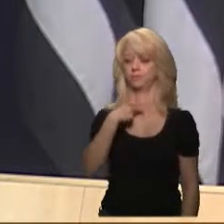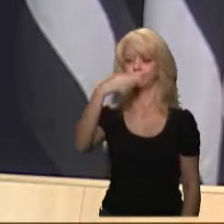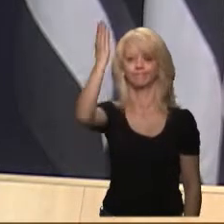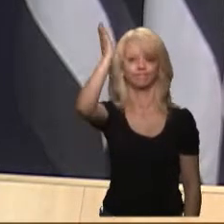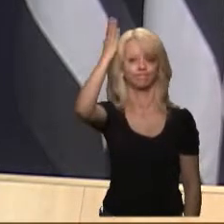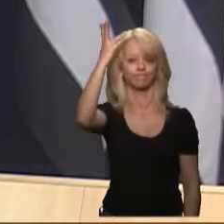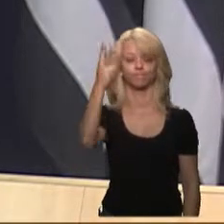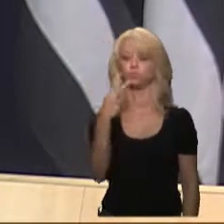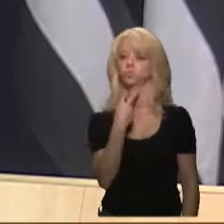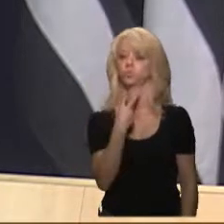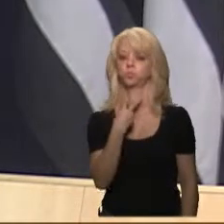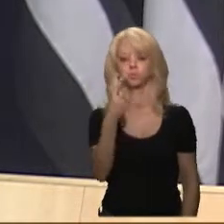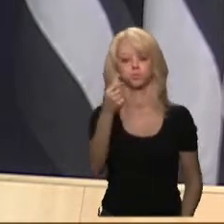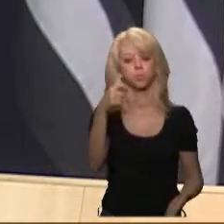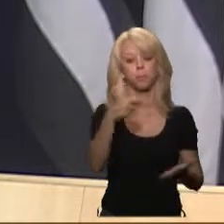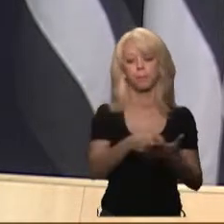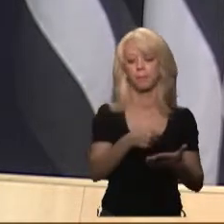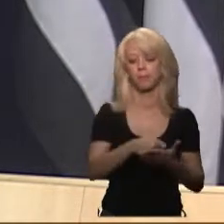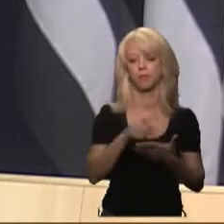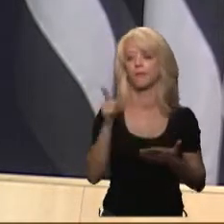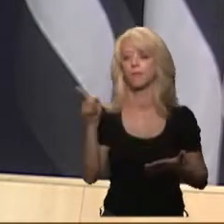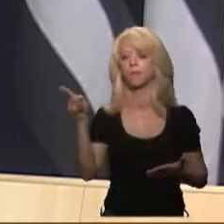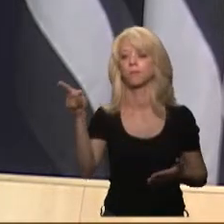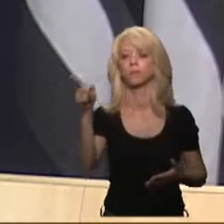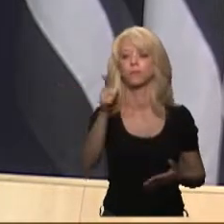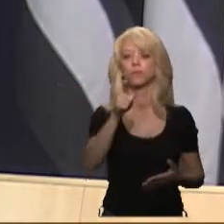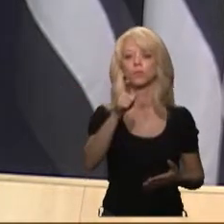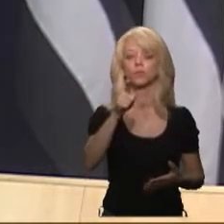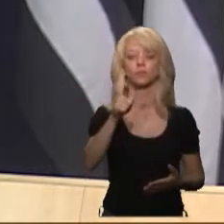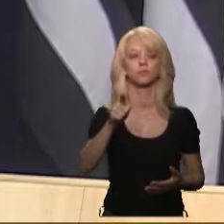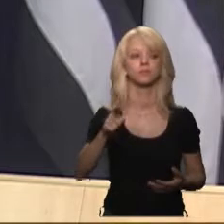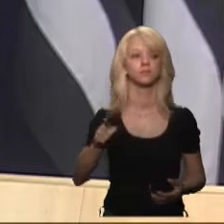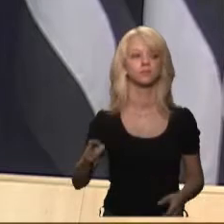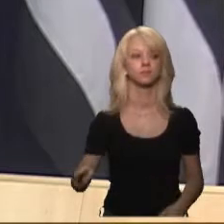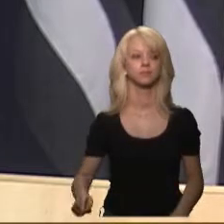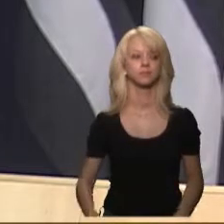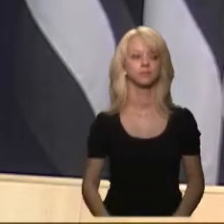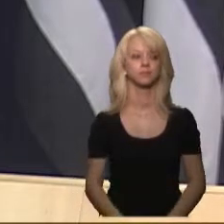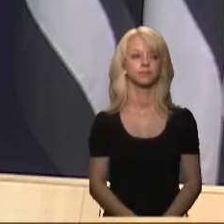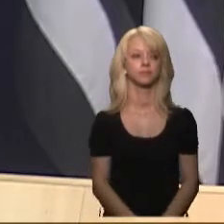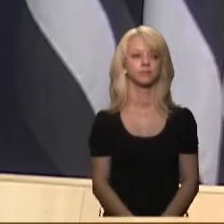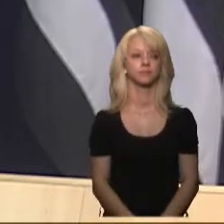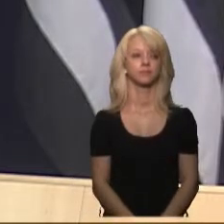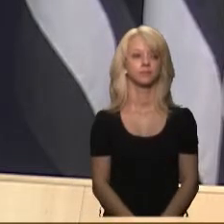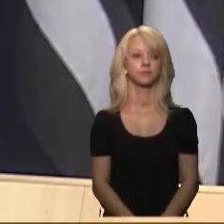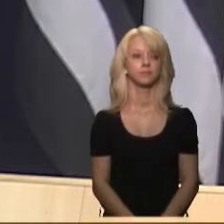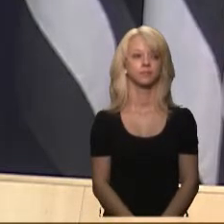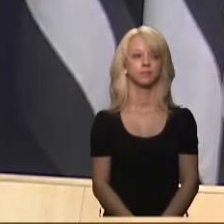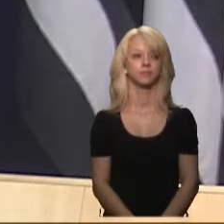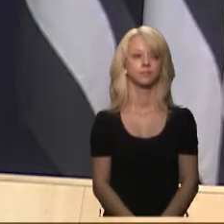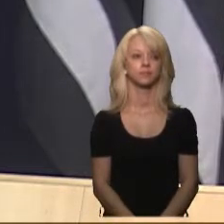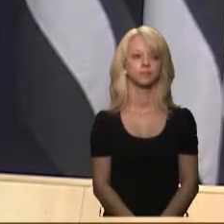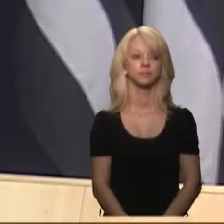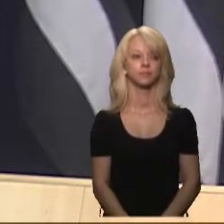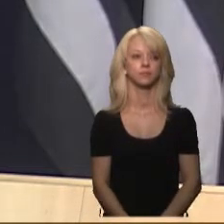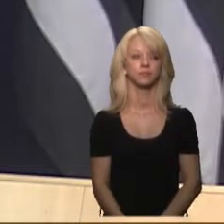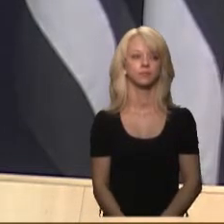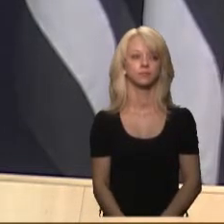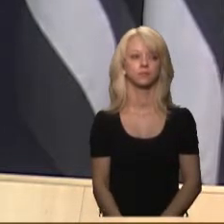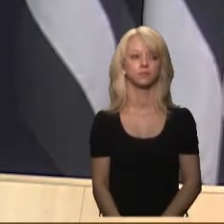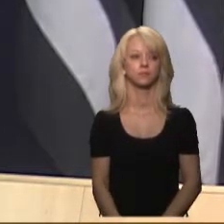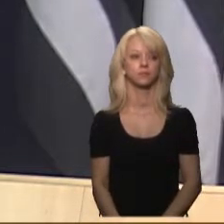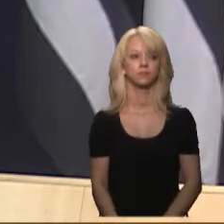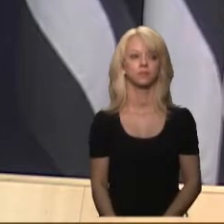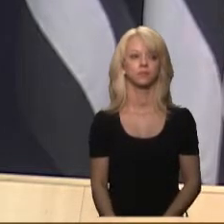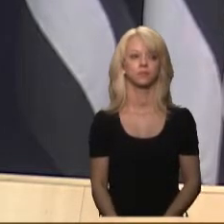têm que prever isso. Por isso que o edital ele tem que estar adequado para atender essa necessidade. E ele está, nesta